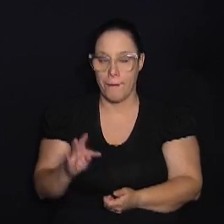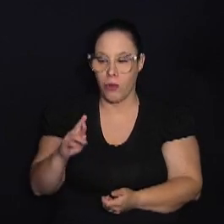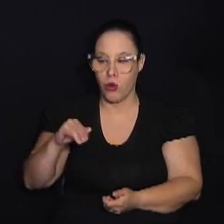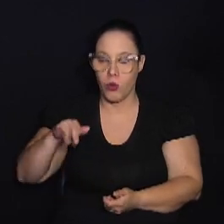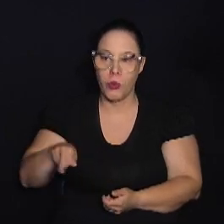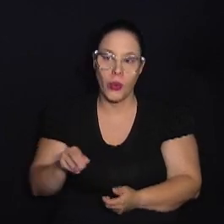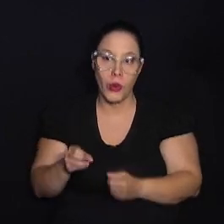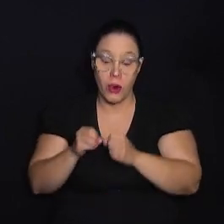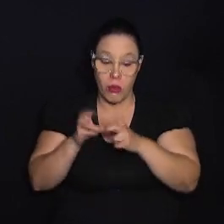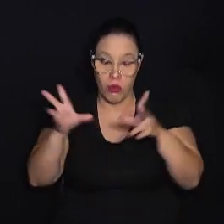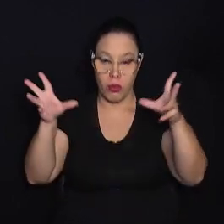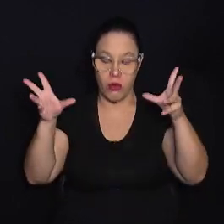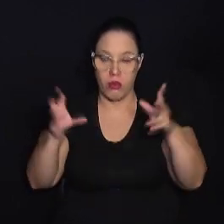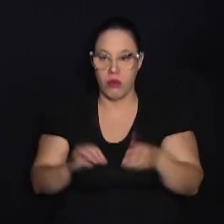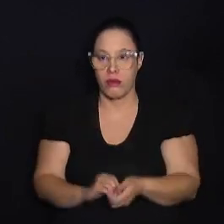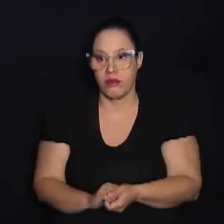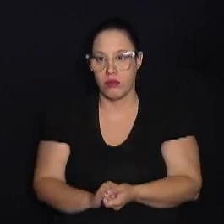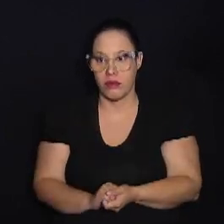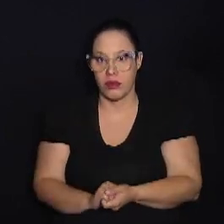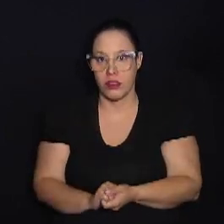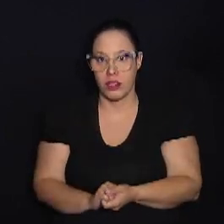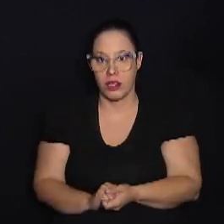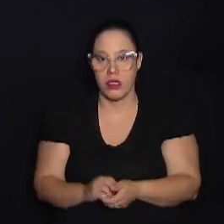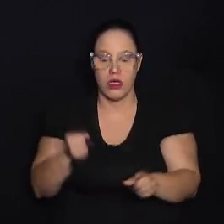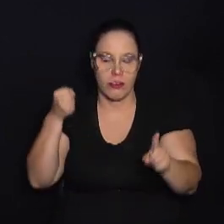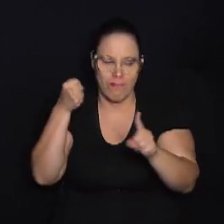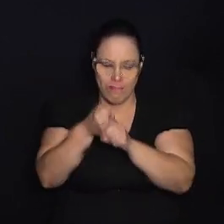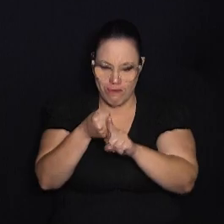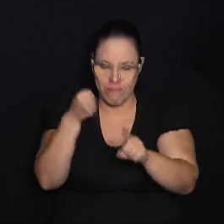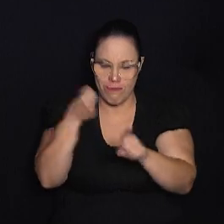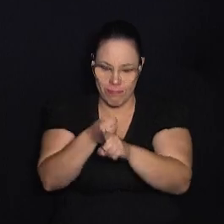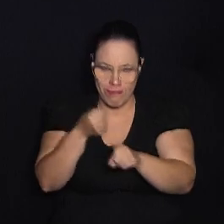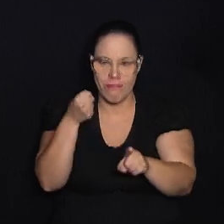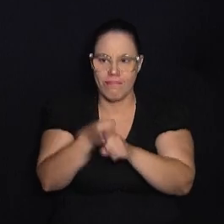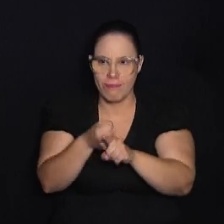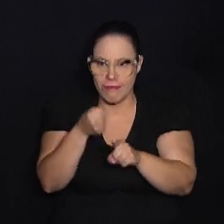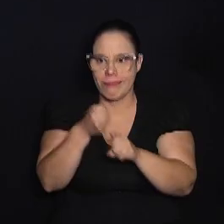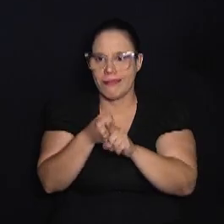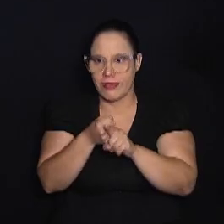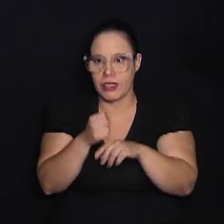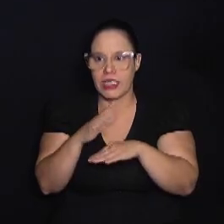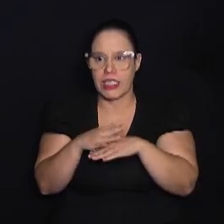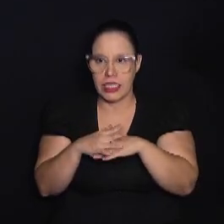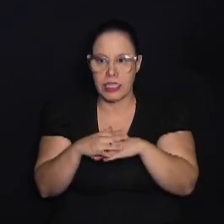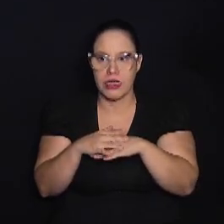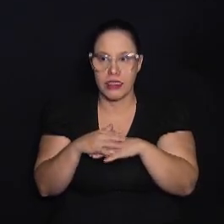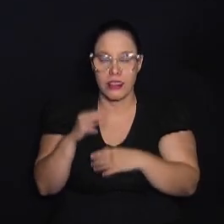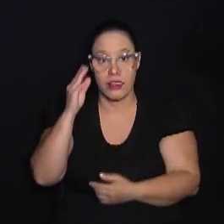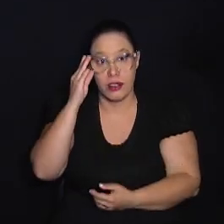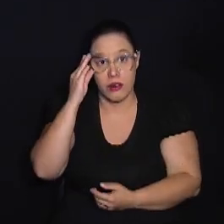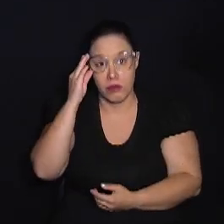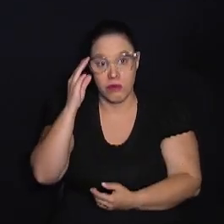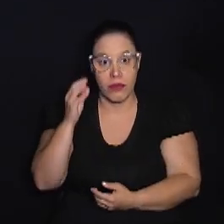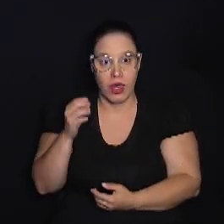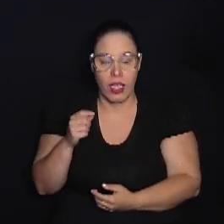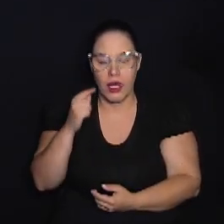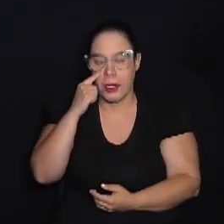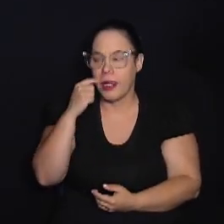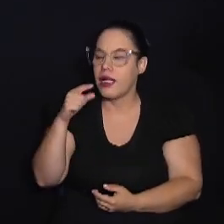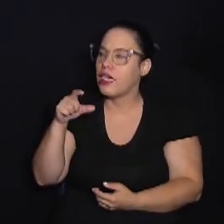do tumor e tem impacto também durante o tratamento. Doutora Andréa, esse tipo de câncer,